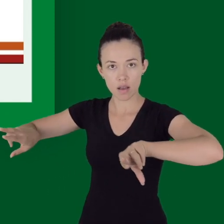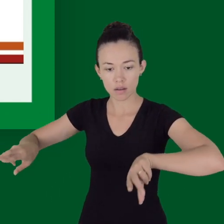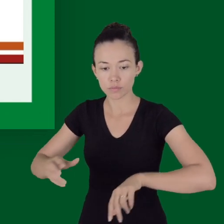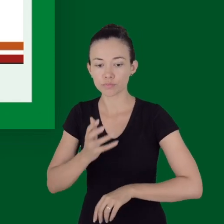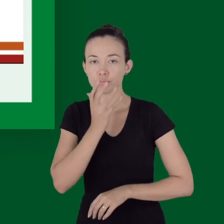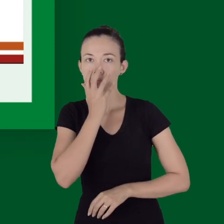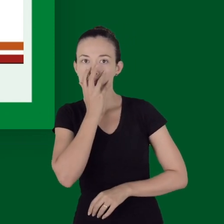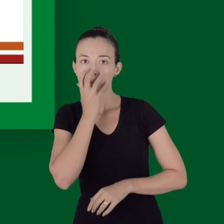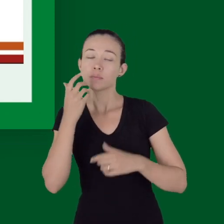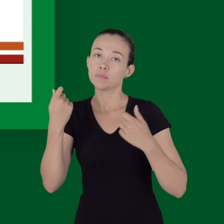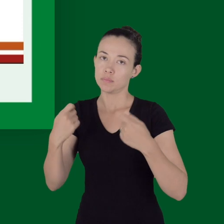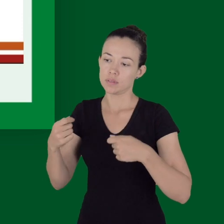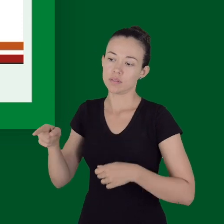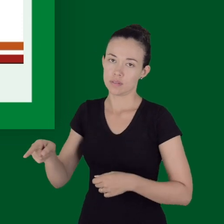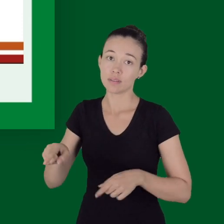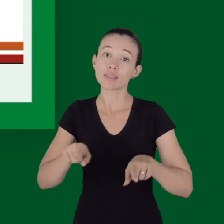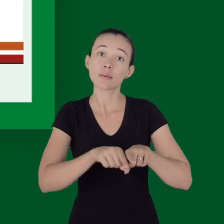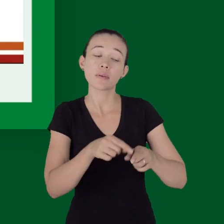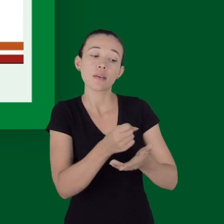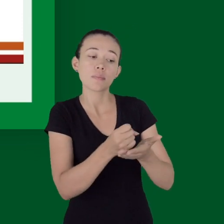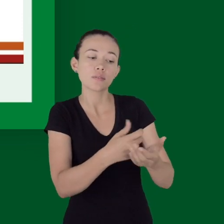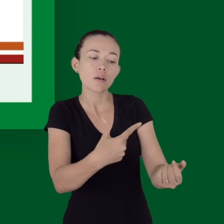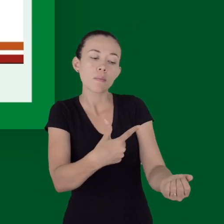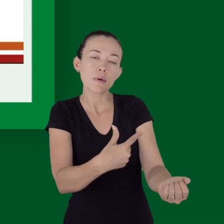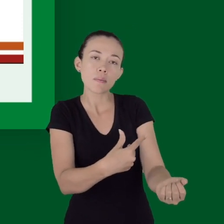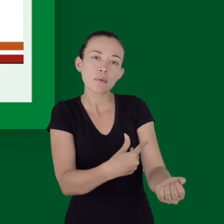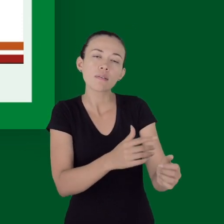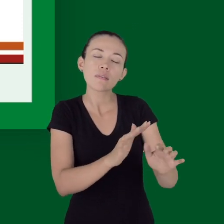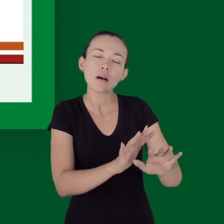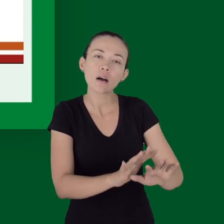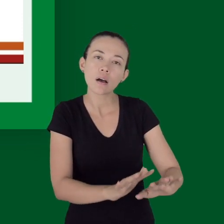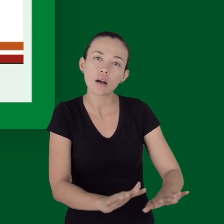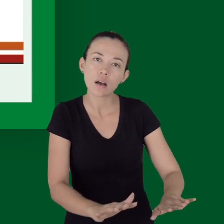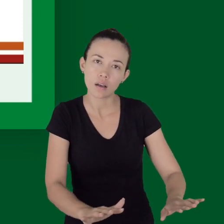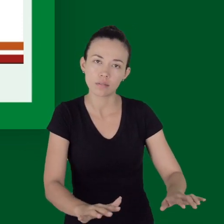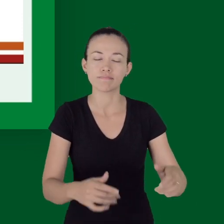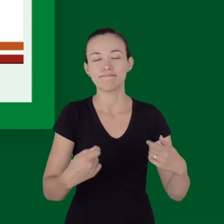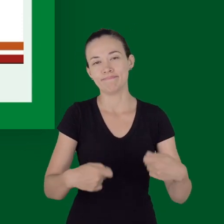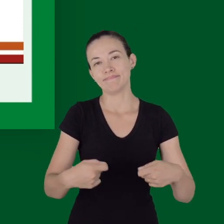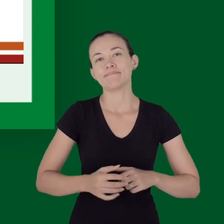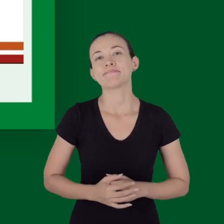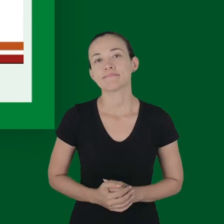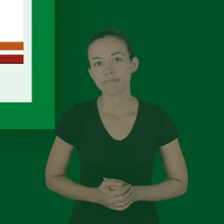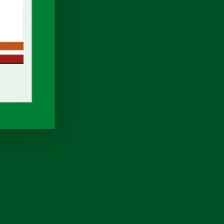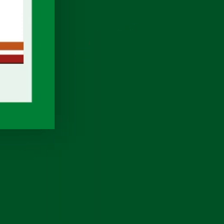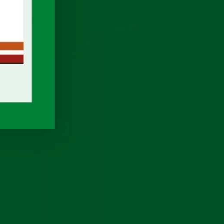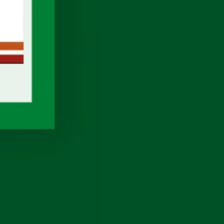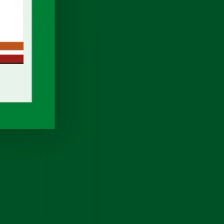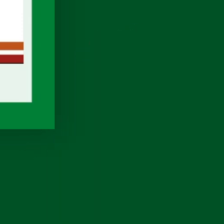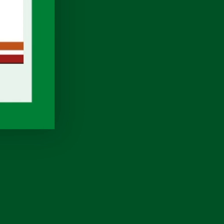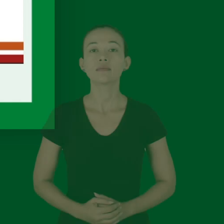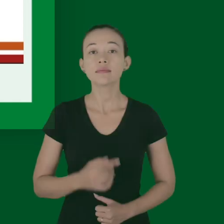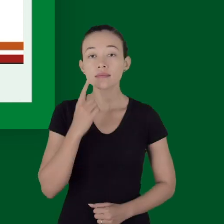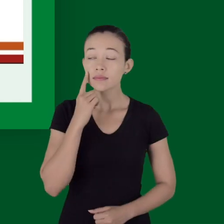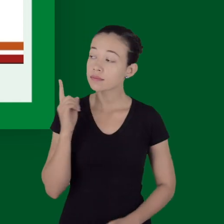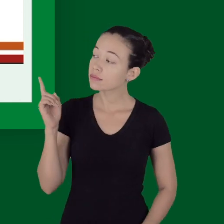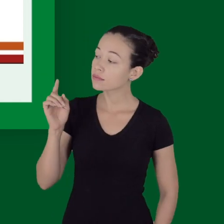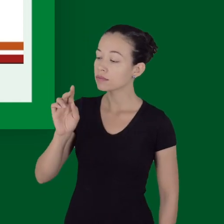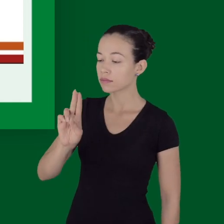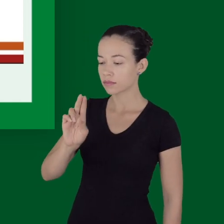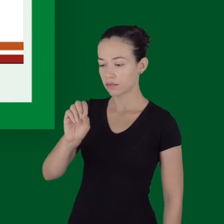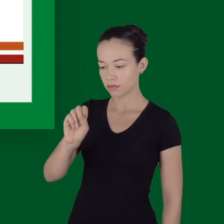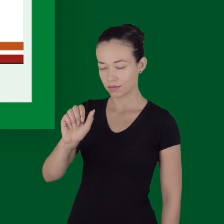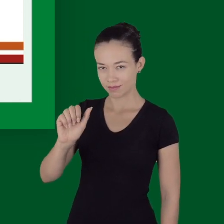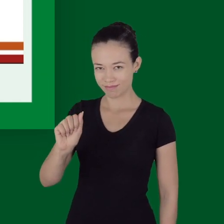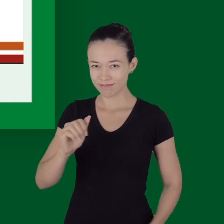estar com o PVM do lado, então tem que estar tudo preparado. E fazer lentamente, se fizer muito rápido, aí a chance é maior. Na USA, além